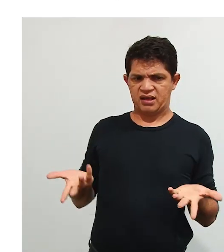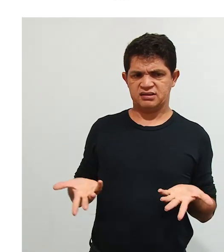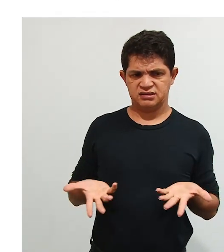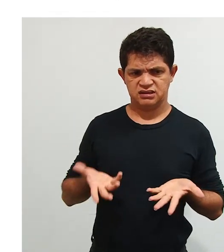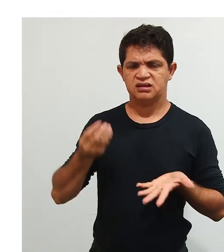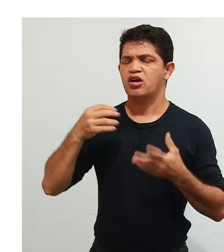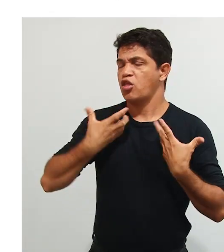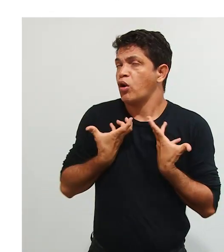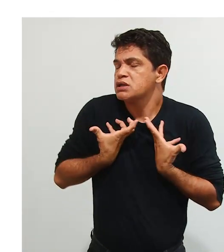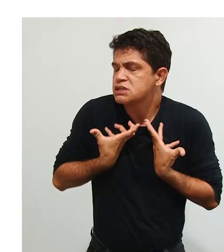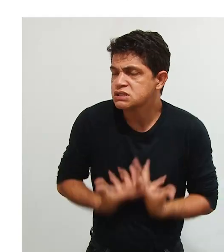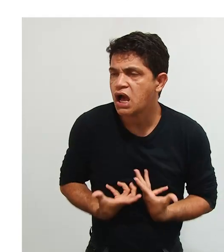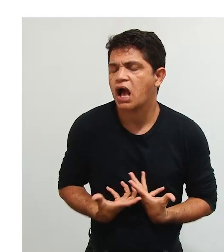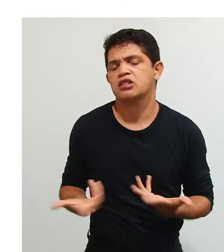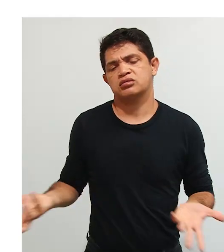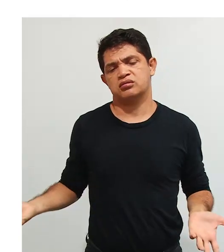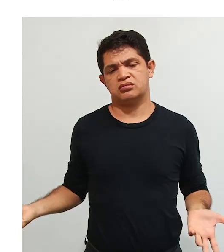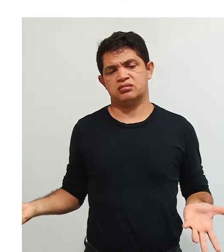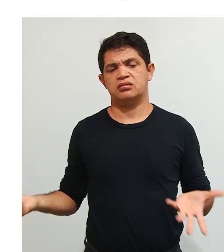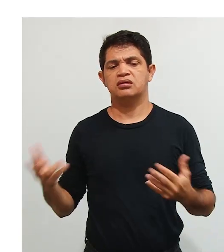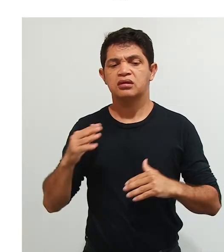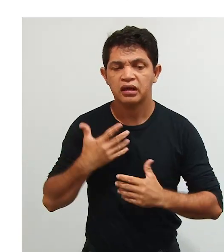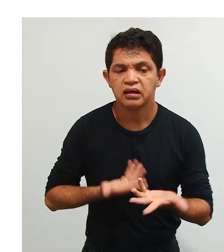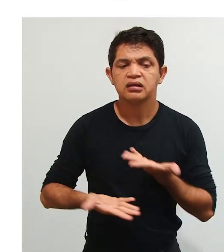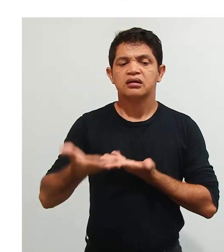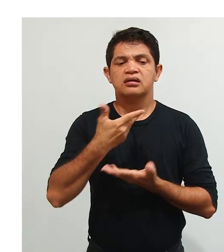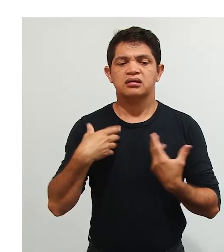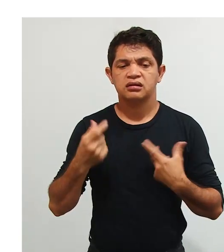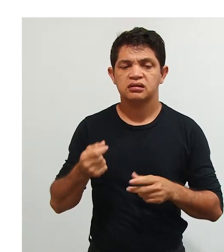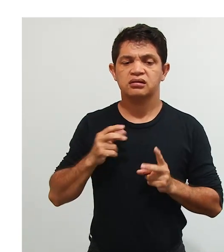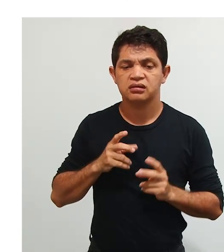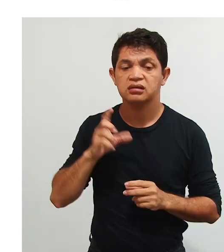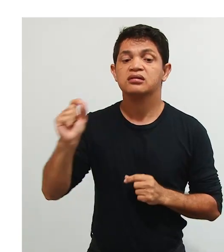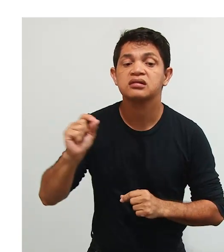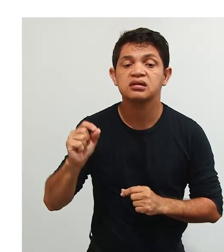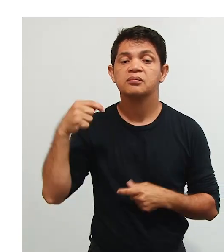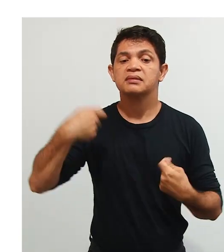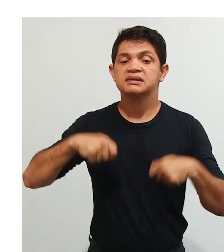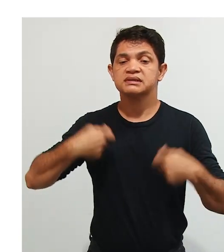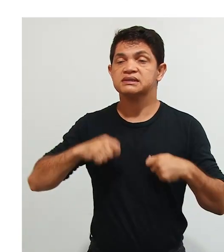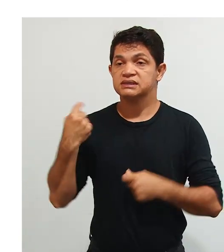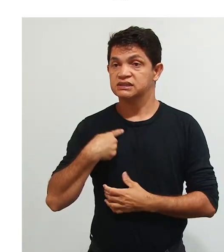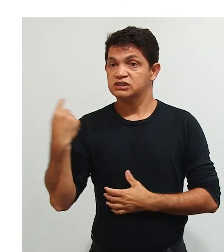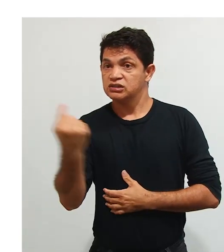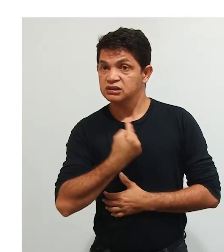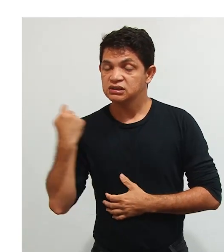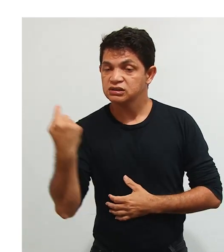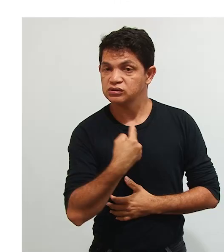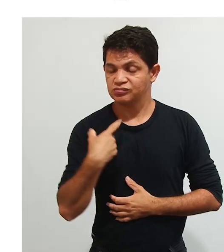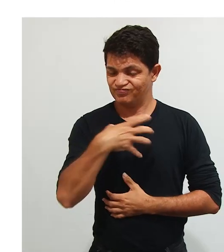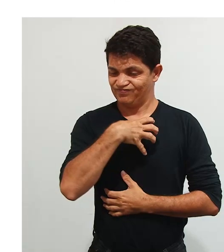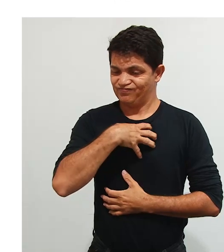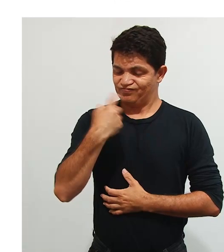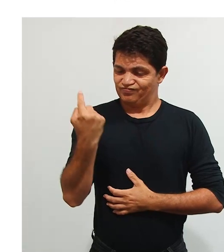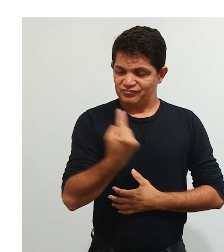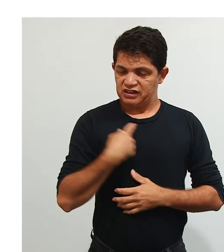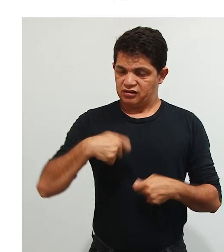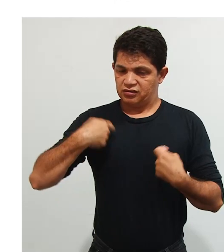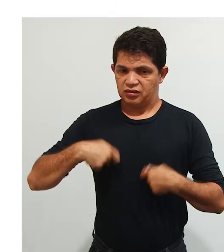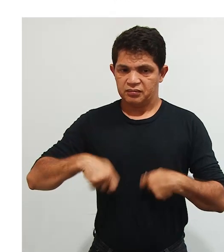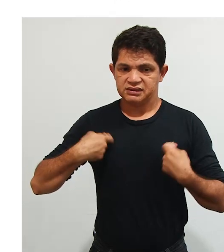pouco sozinho, tá? Então, sempre assim, buscar expressar o que você está sentindo